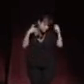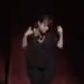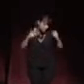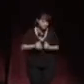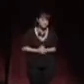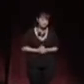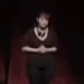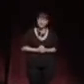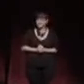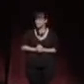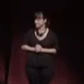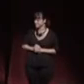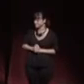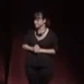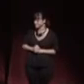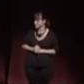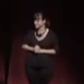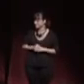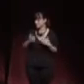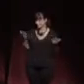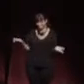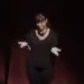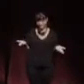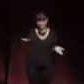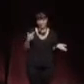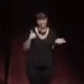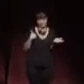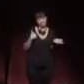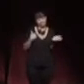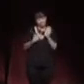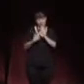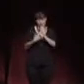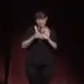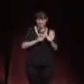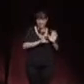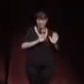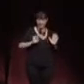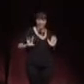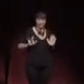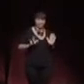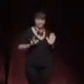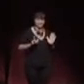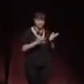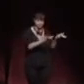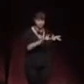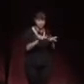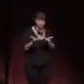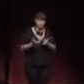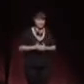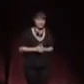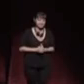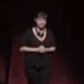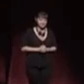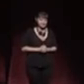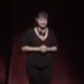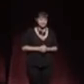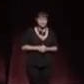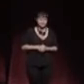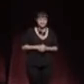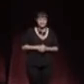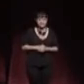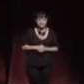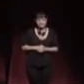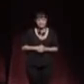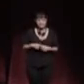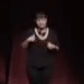Bom, eu vou apresentar minhas convidadas aqui dessa mesa. É uma honra estar compartilhando